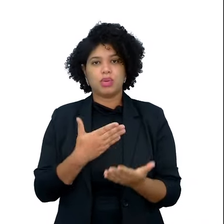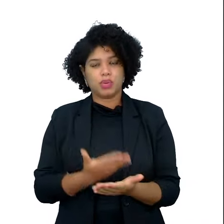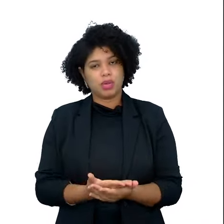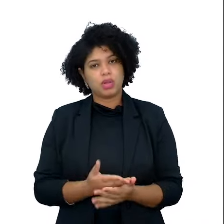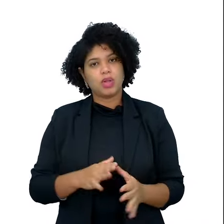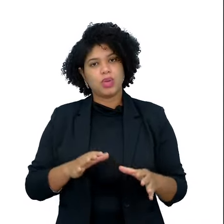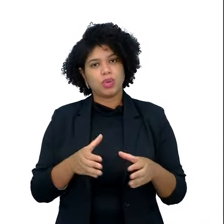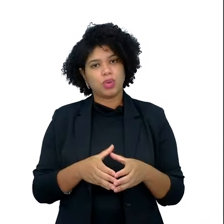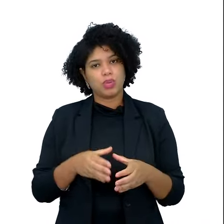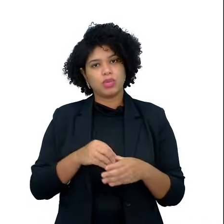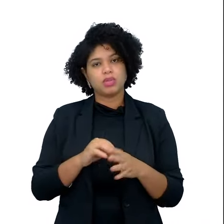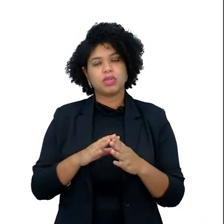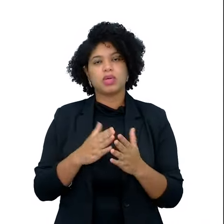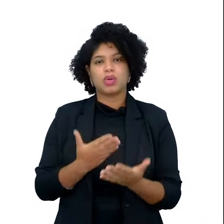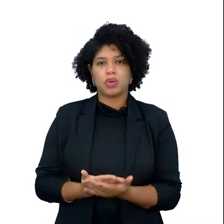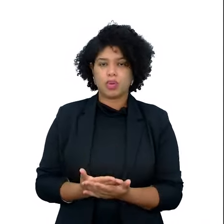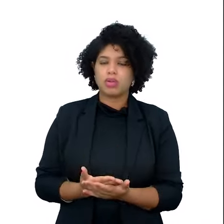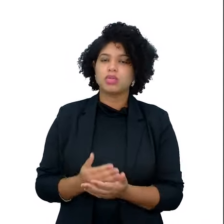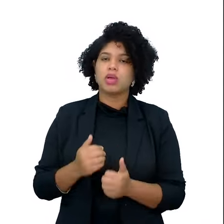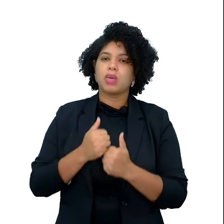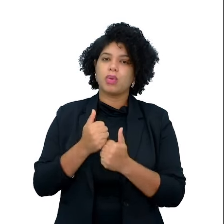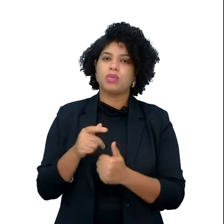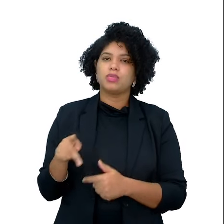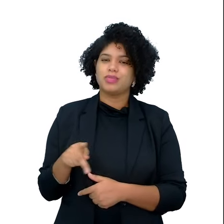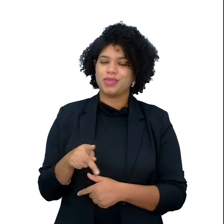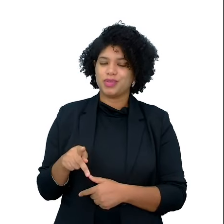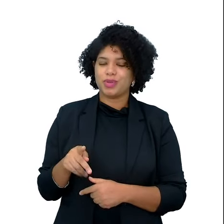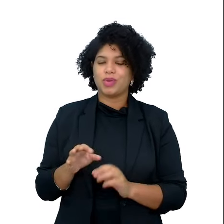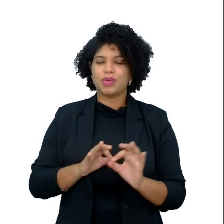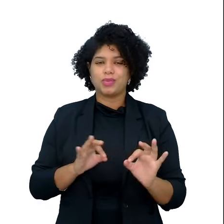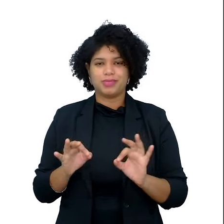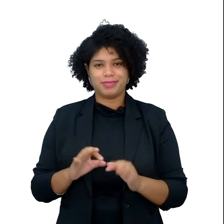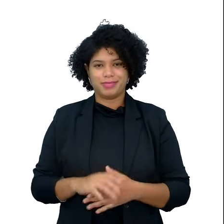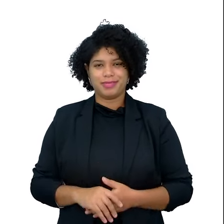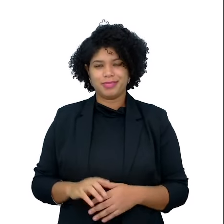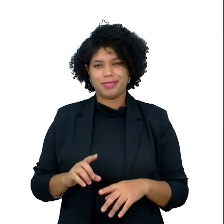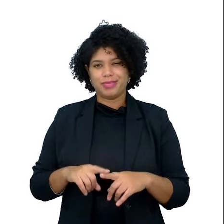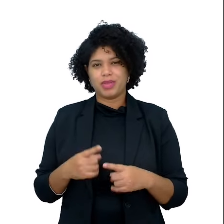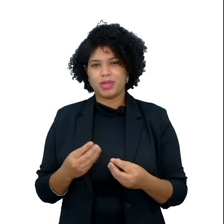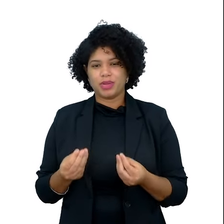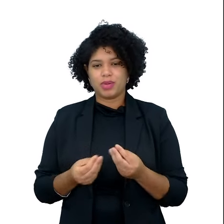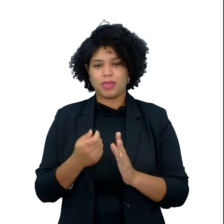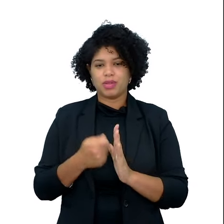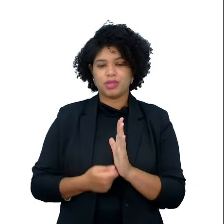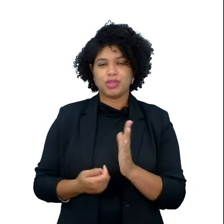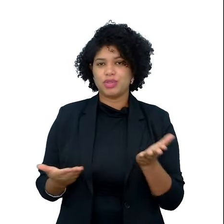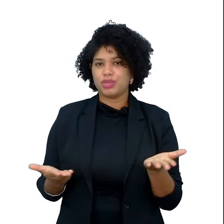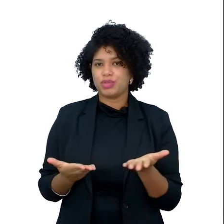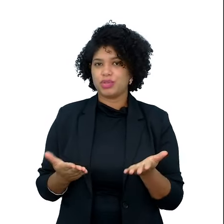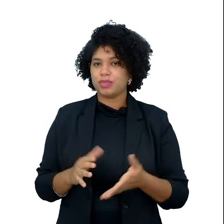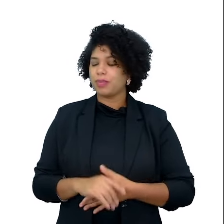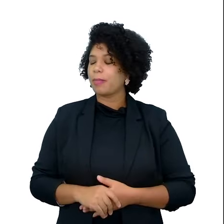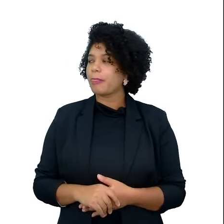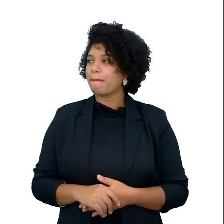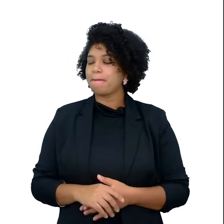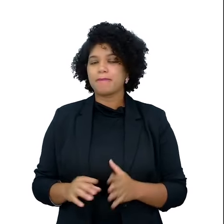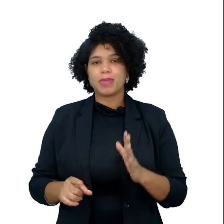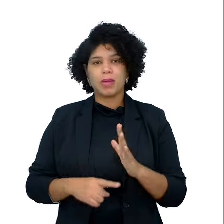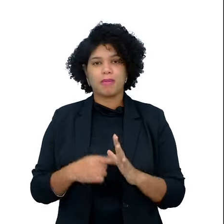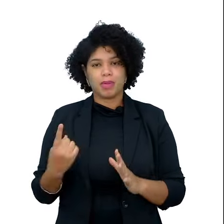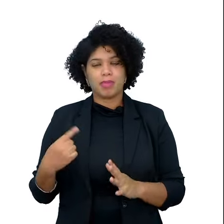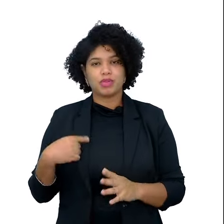equipe escolar e com o apoio do professor coordenador. Então, como ficou a nossa agenda de hoje, Ao primeiro momento, a gente